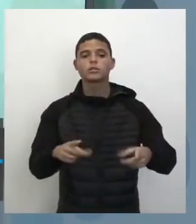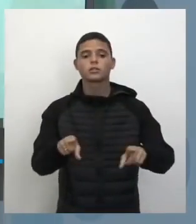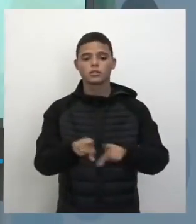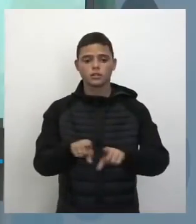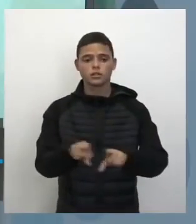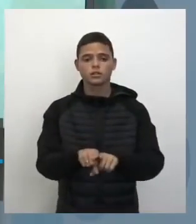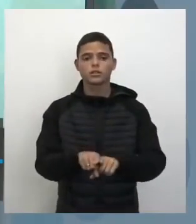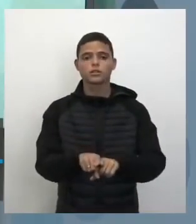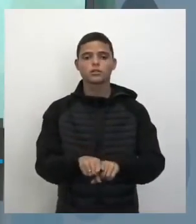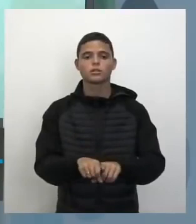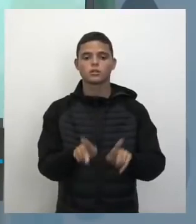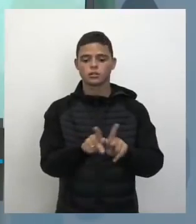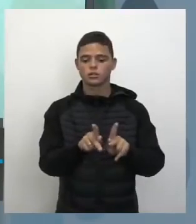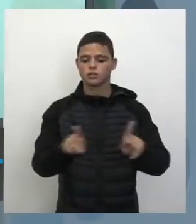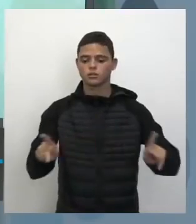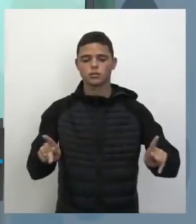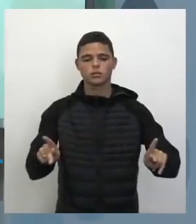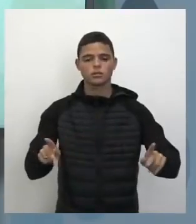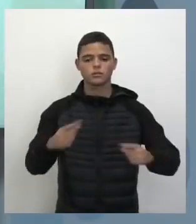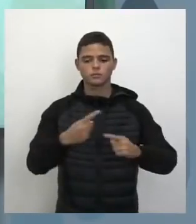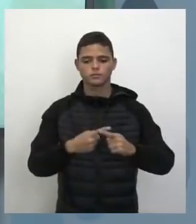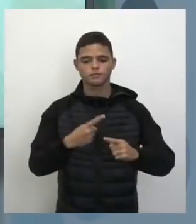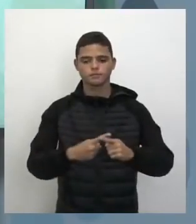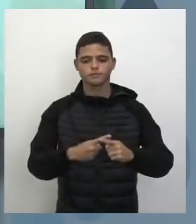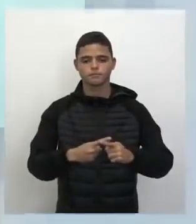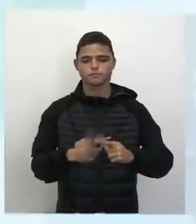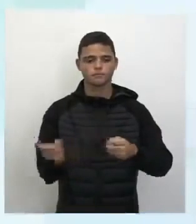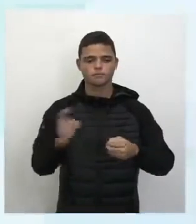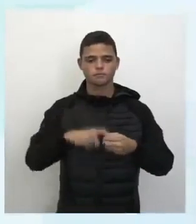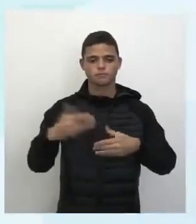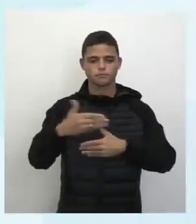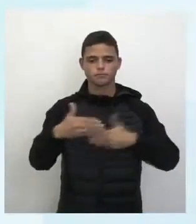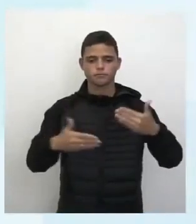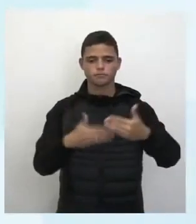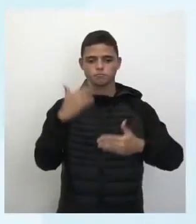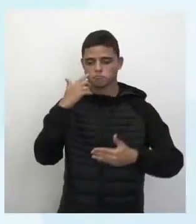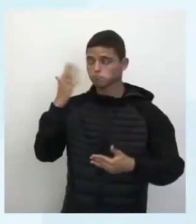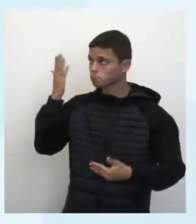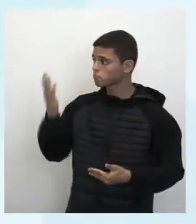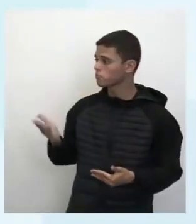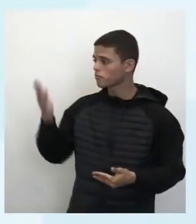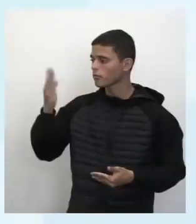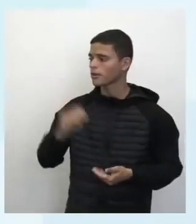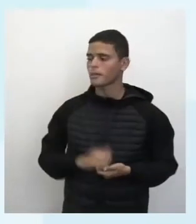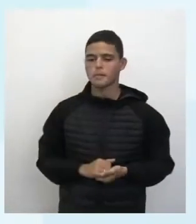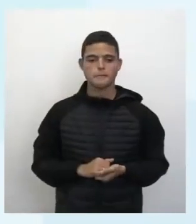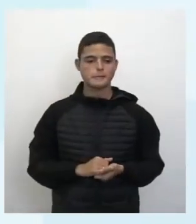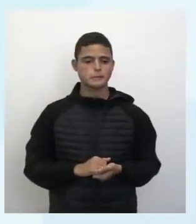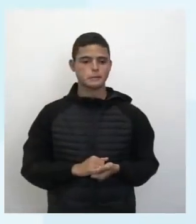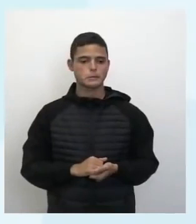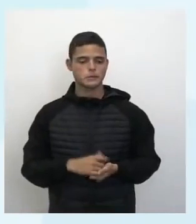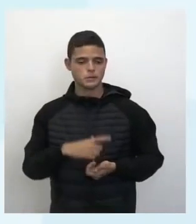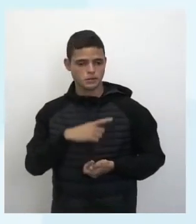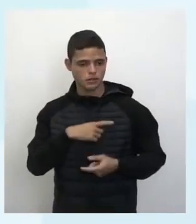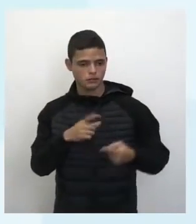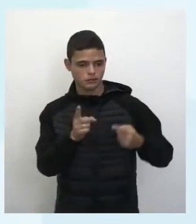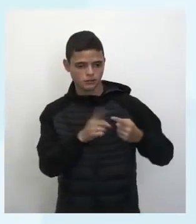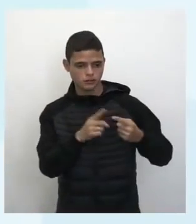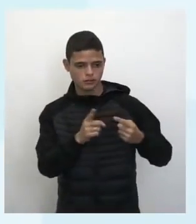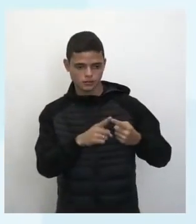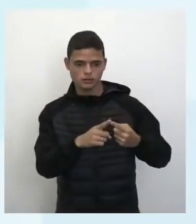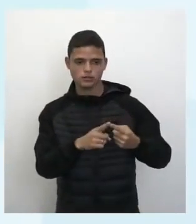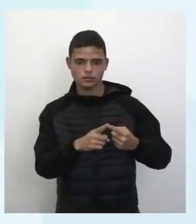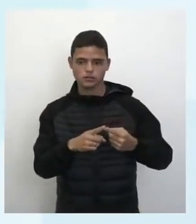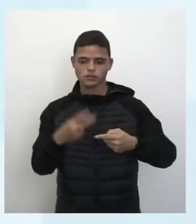chamei período? Exatamente por causa disso. Olha só, vamos voltar aqui para a tela. Pode pôr na tela para eles a frase? Olha só, nós temos a primeira, 2/3